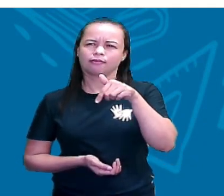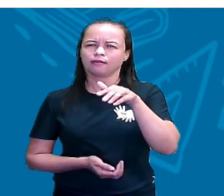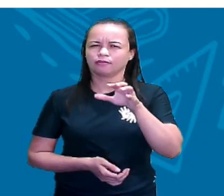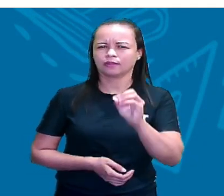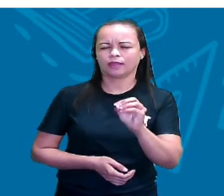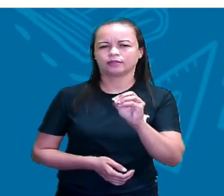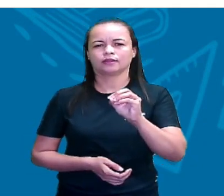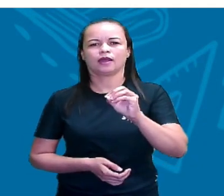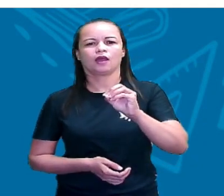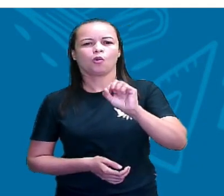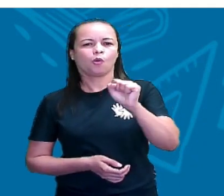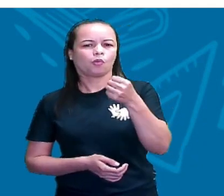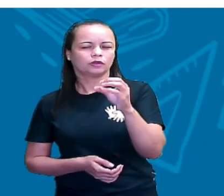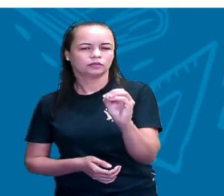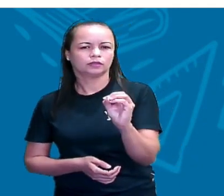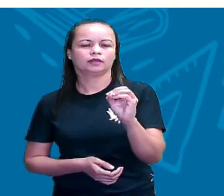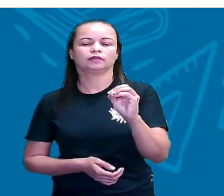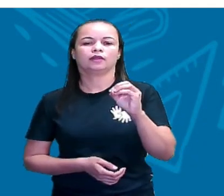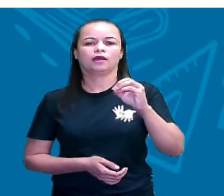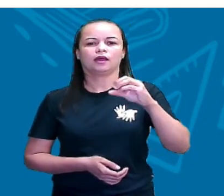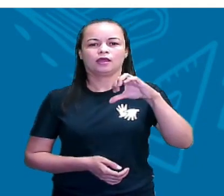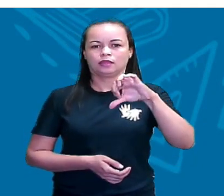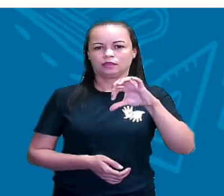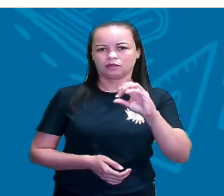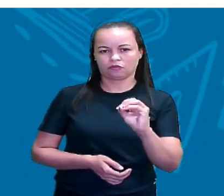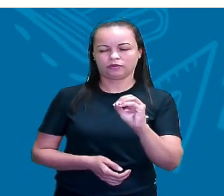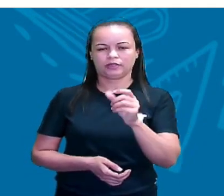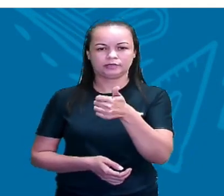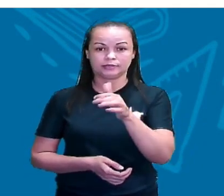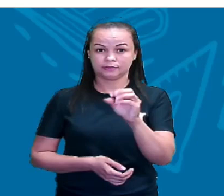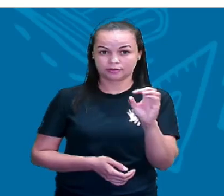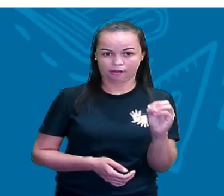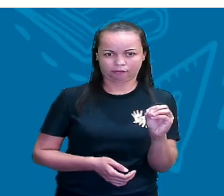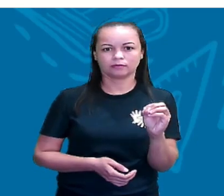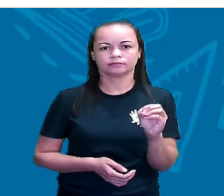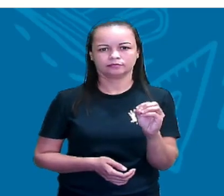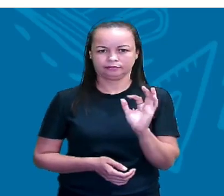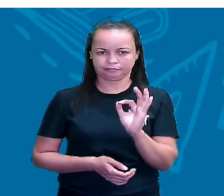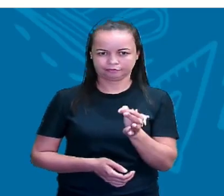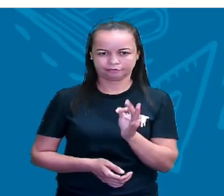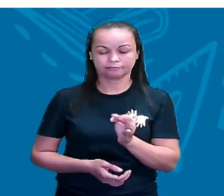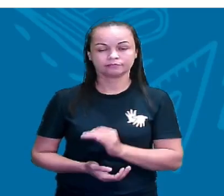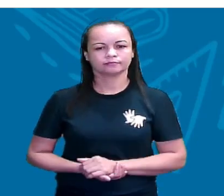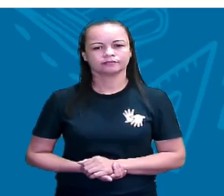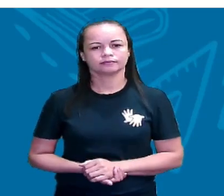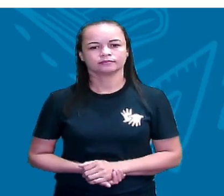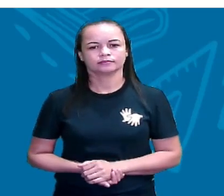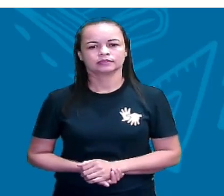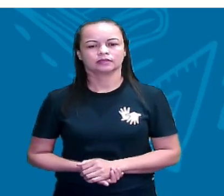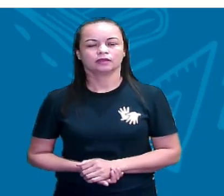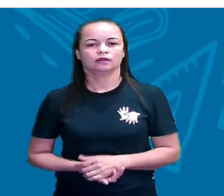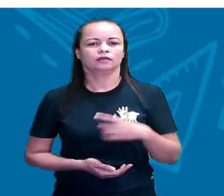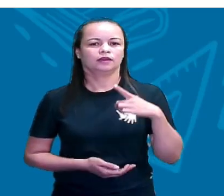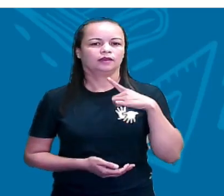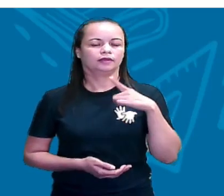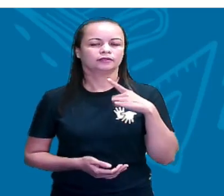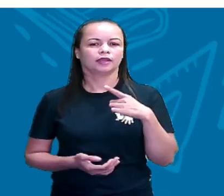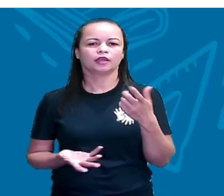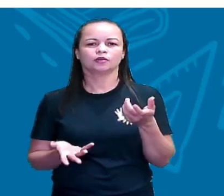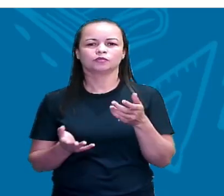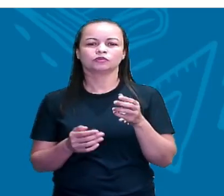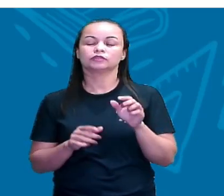70, 80, 90, 100, tá certo? E aí a gente vai ter sempre